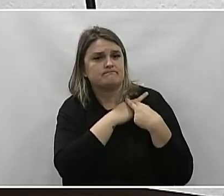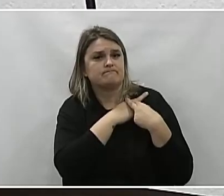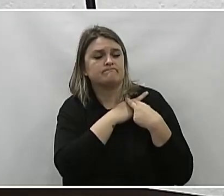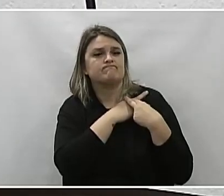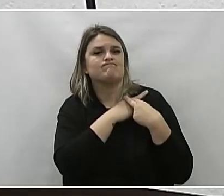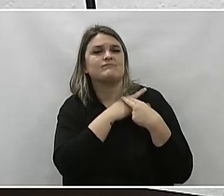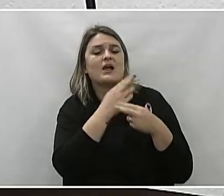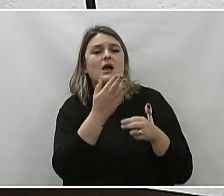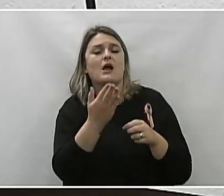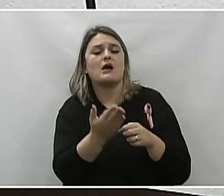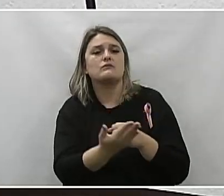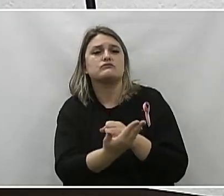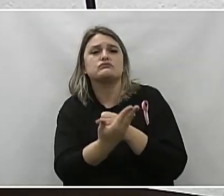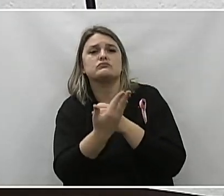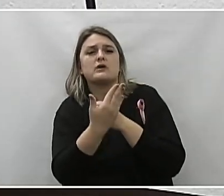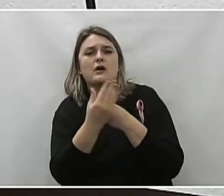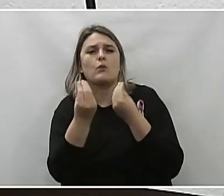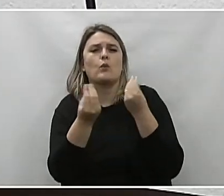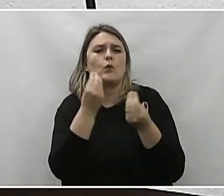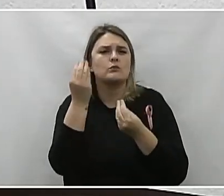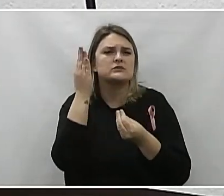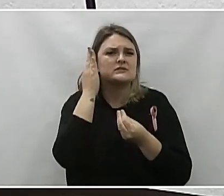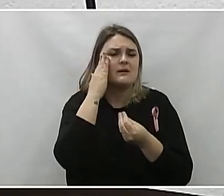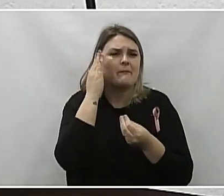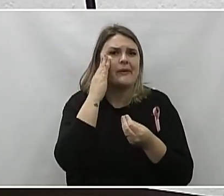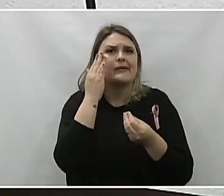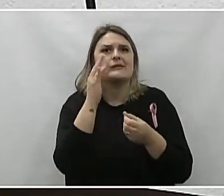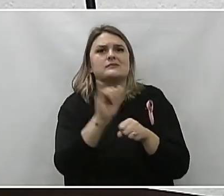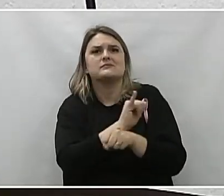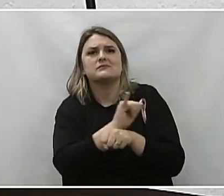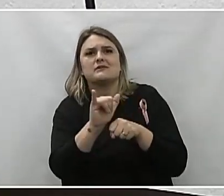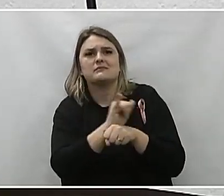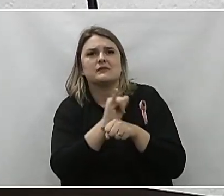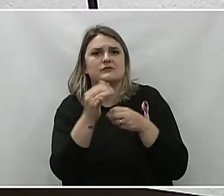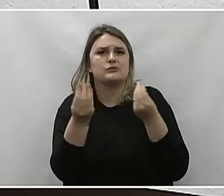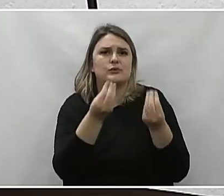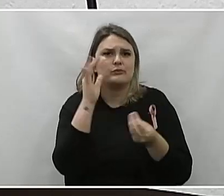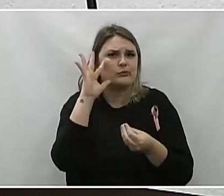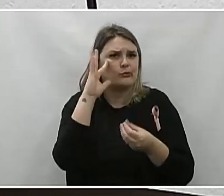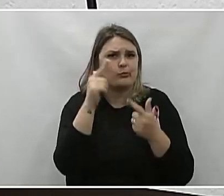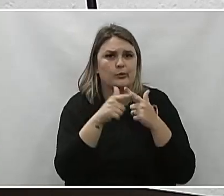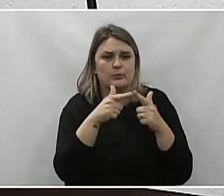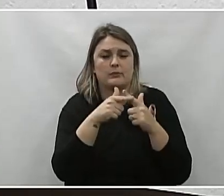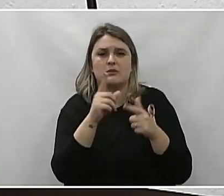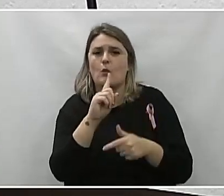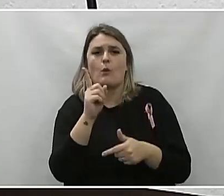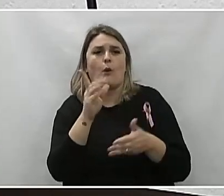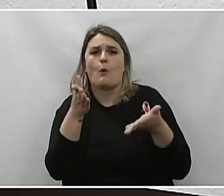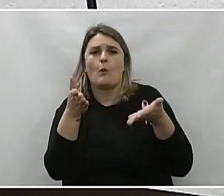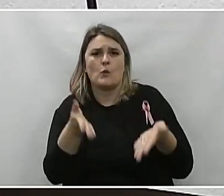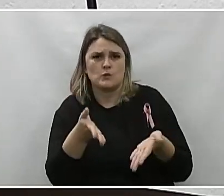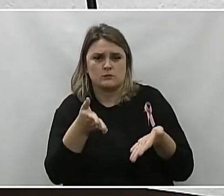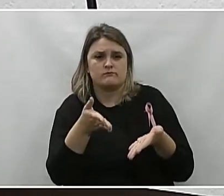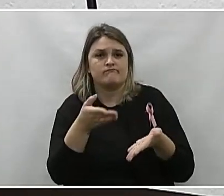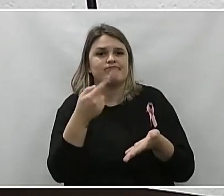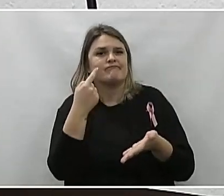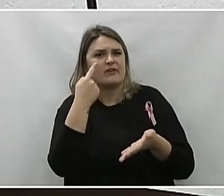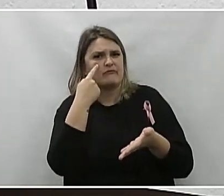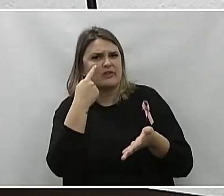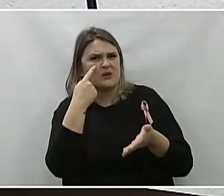de nos auxiliar numa alternativa a ser buscado não é de hoje que a curva